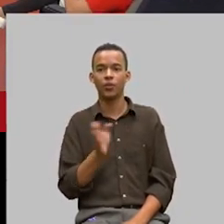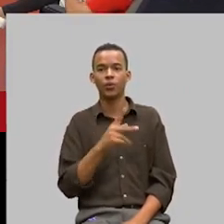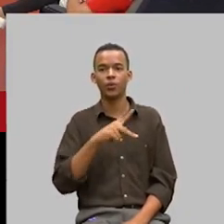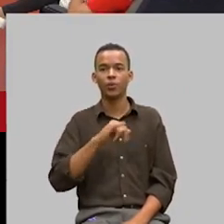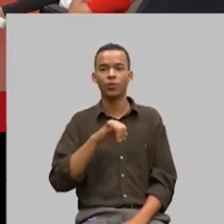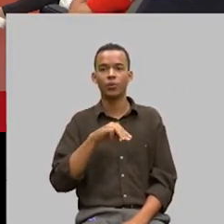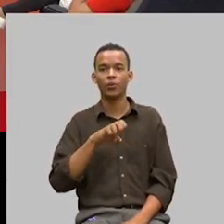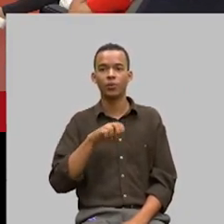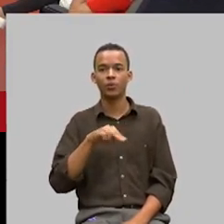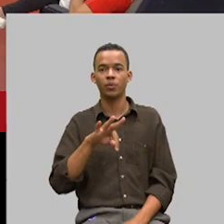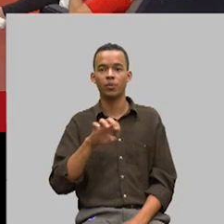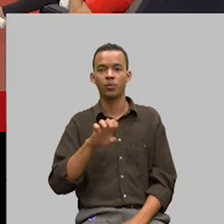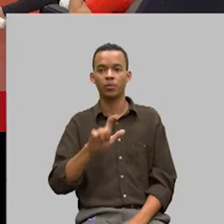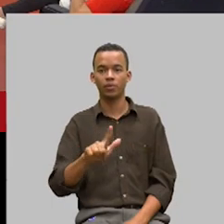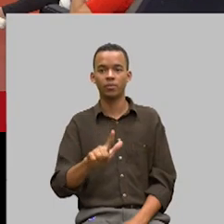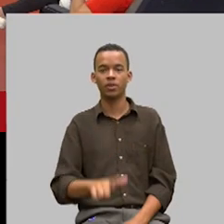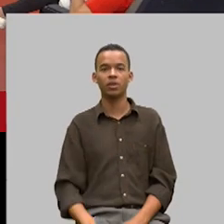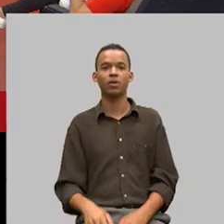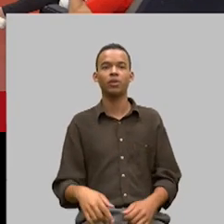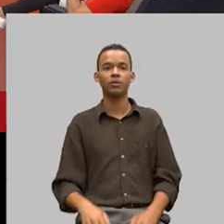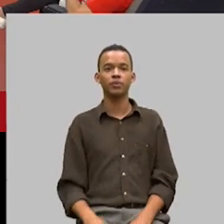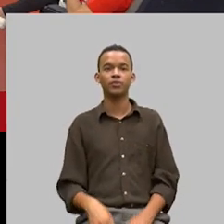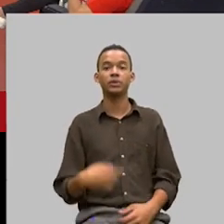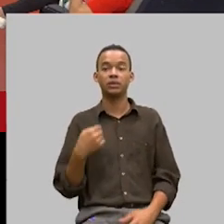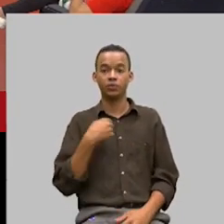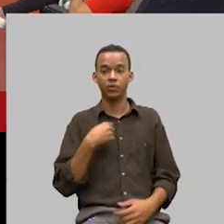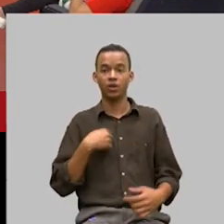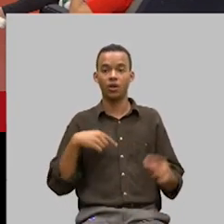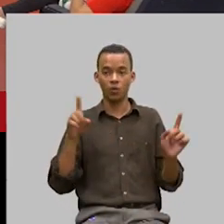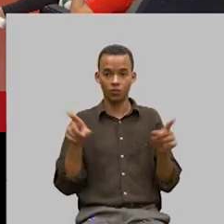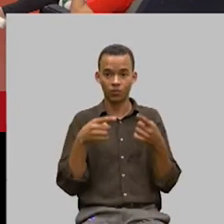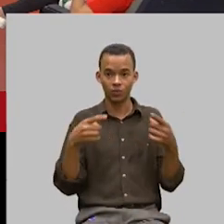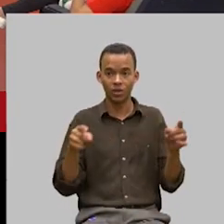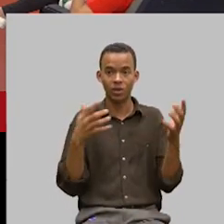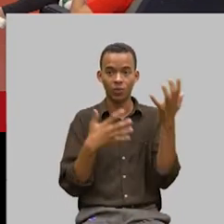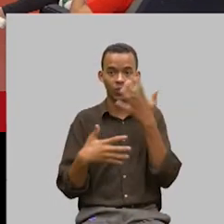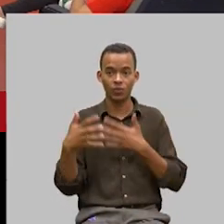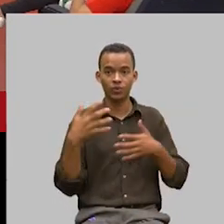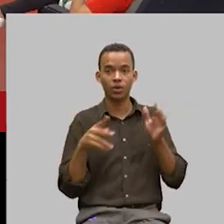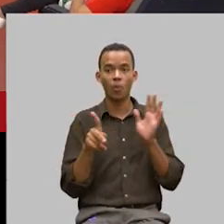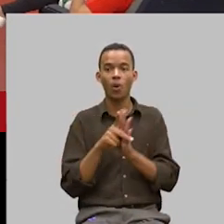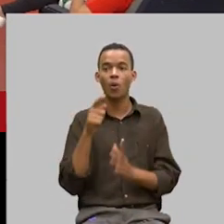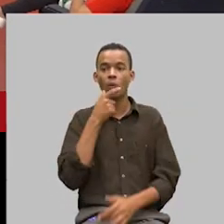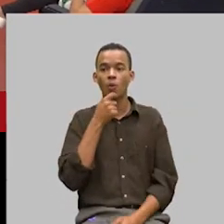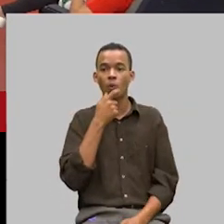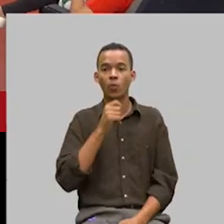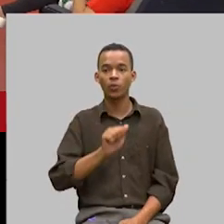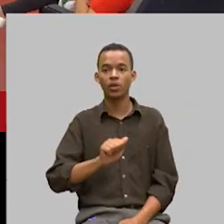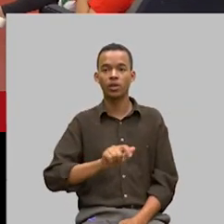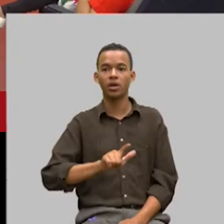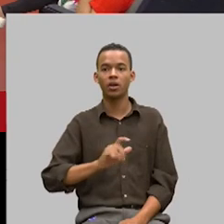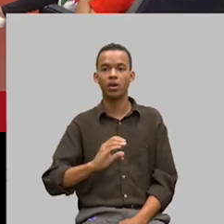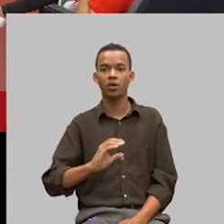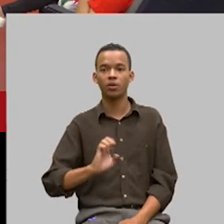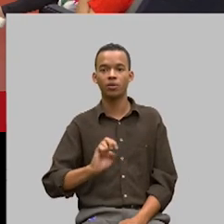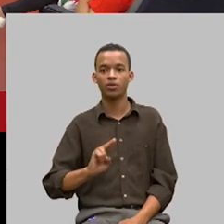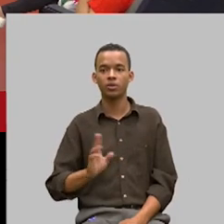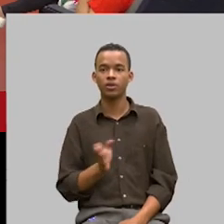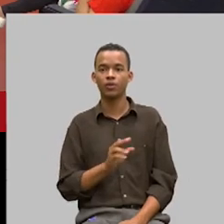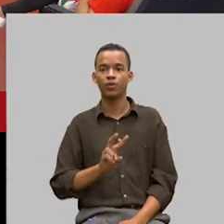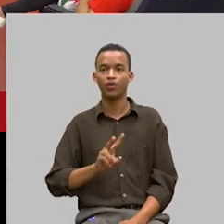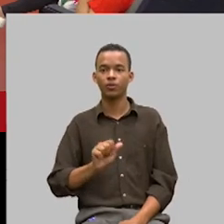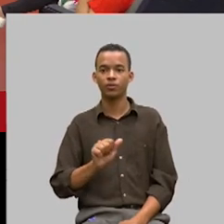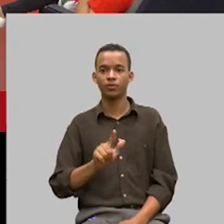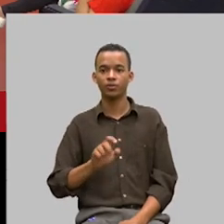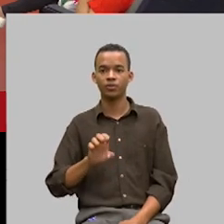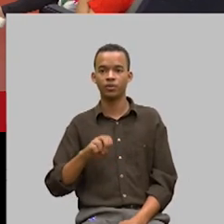gente a música Anunciação de a seu Valença ela tornou--se um hino para as lutas